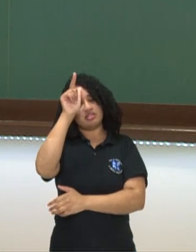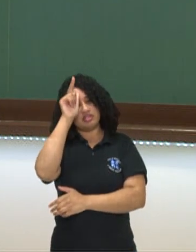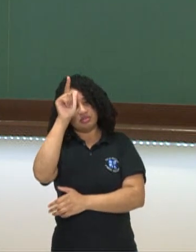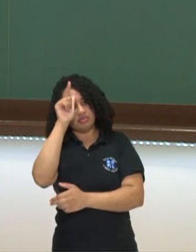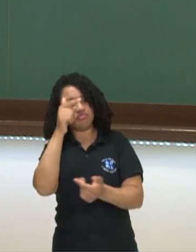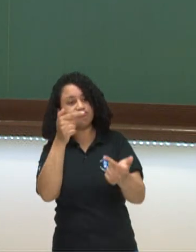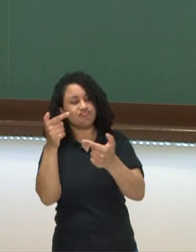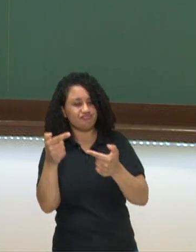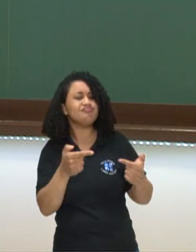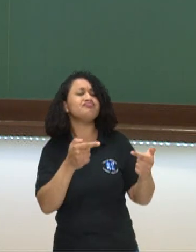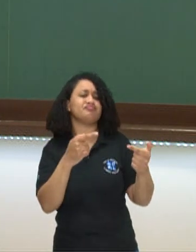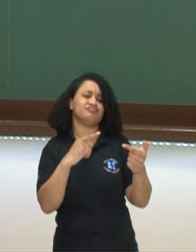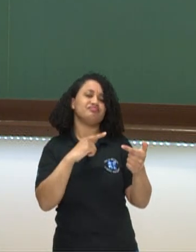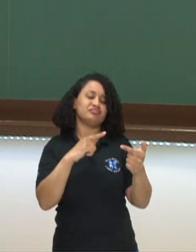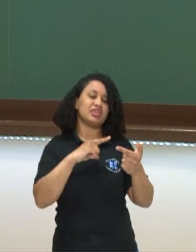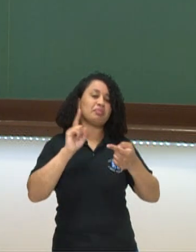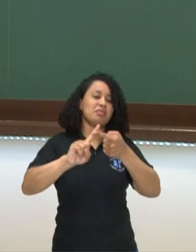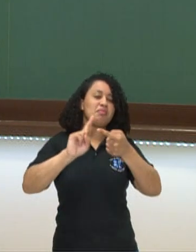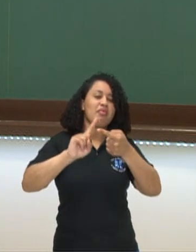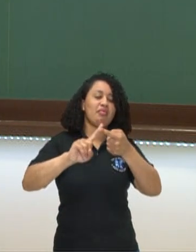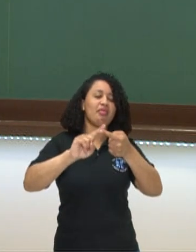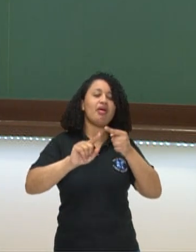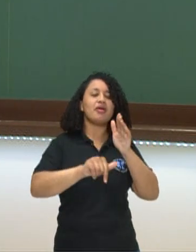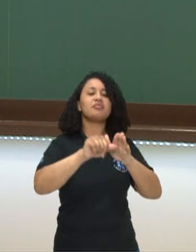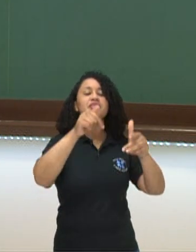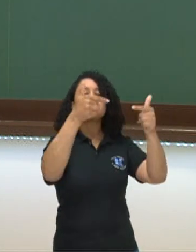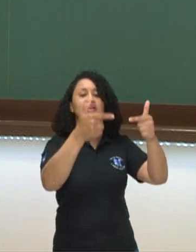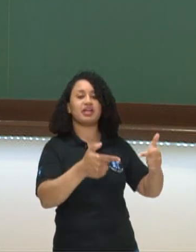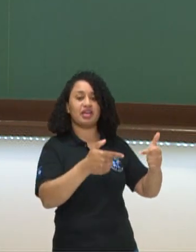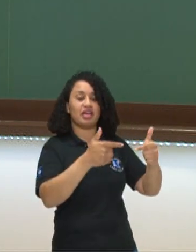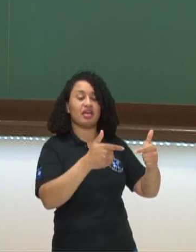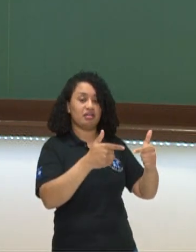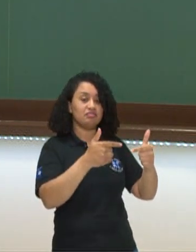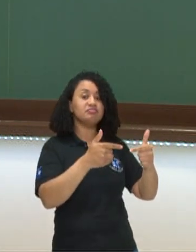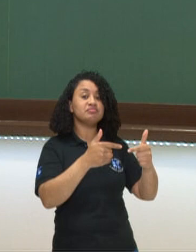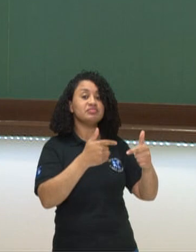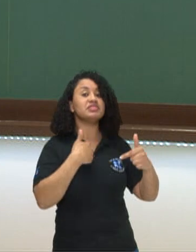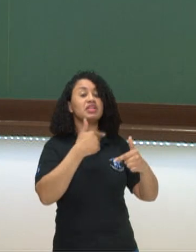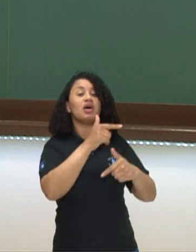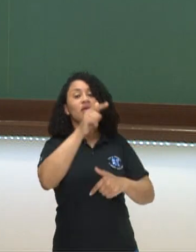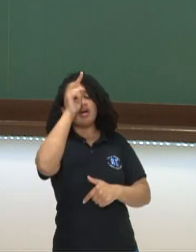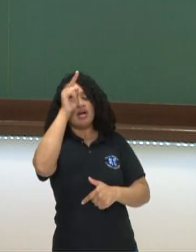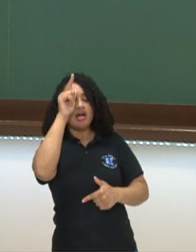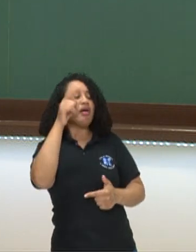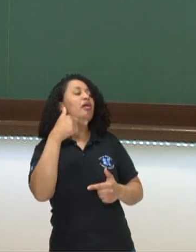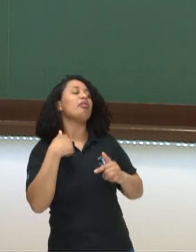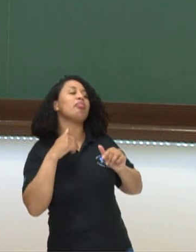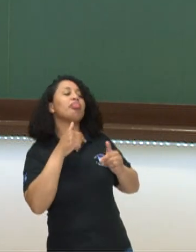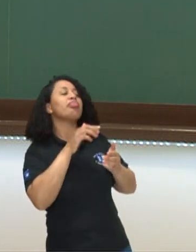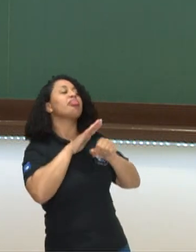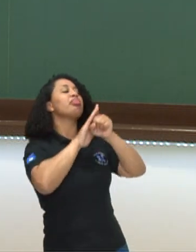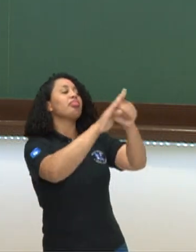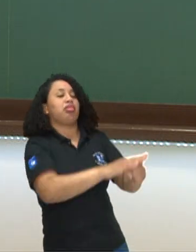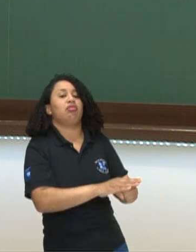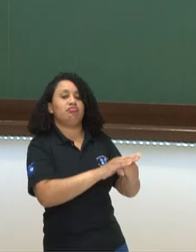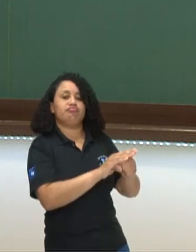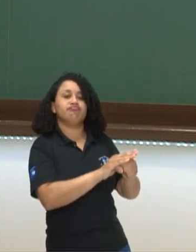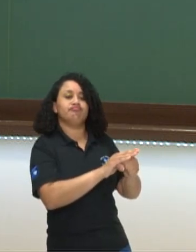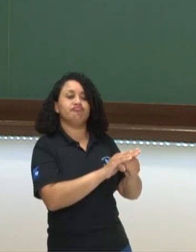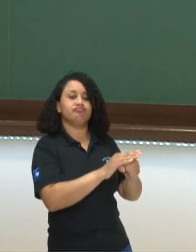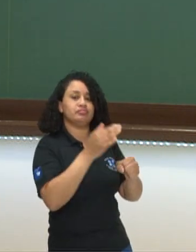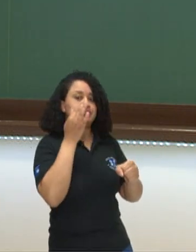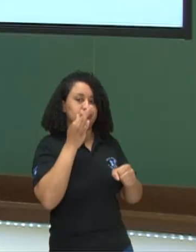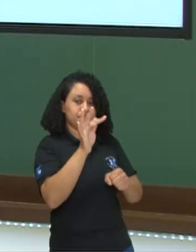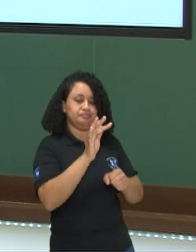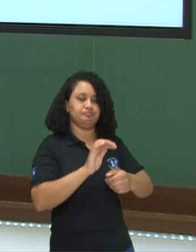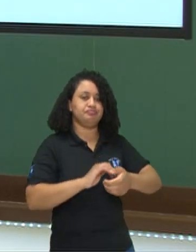acontecendo. Houve uma vingança, então a Alemanha humilhou a França, devolvendo as humilhações da Primeira Guerra